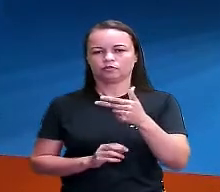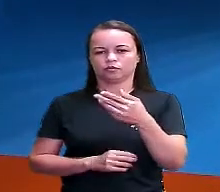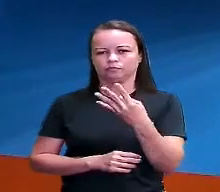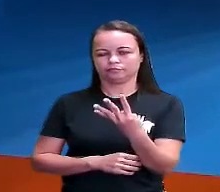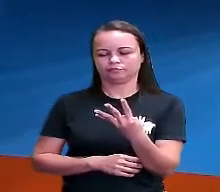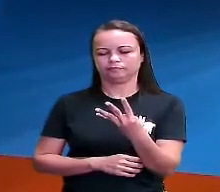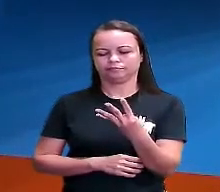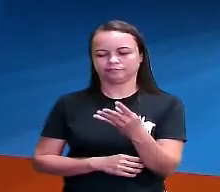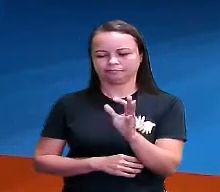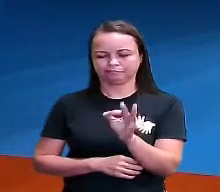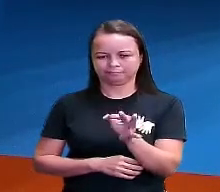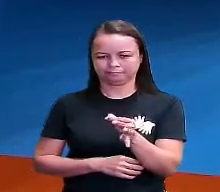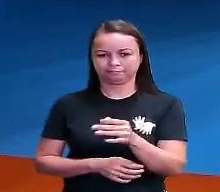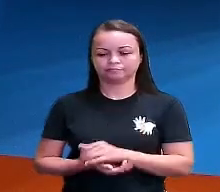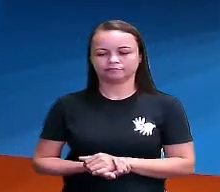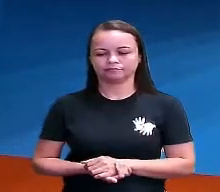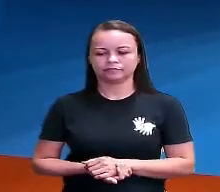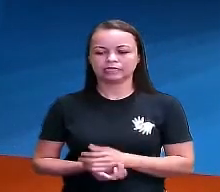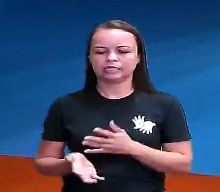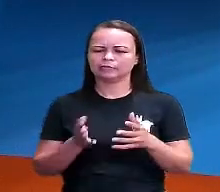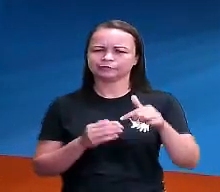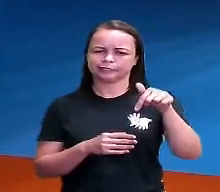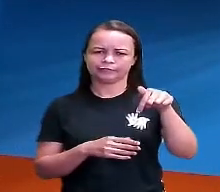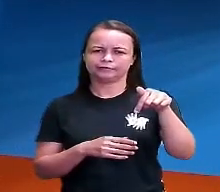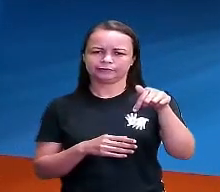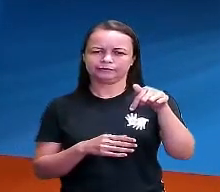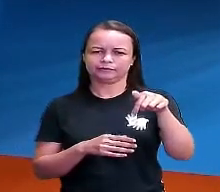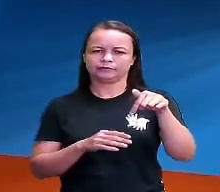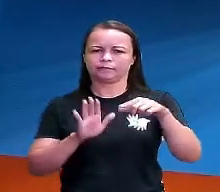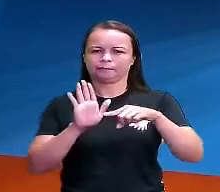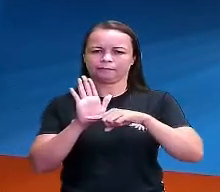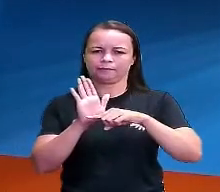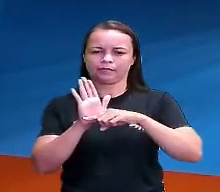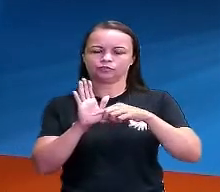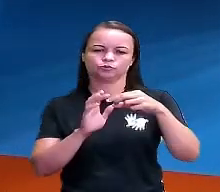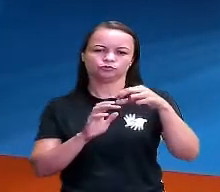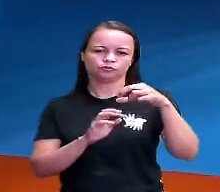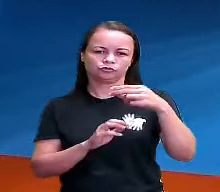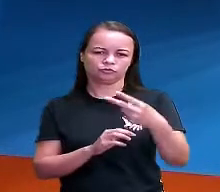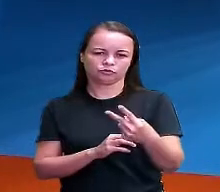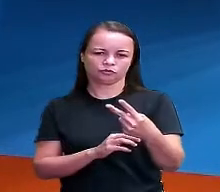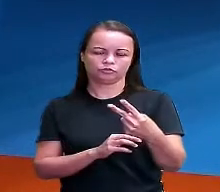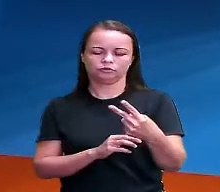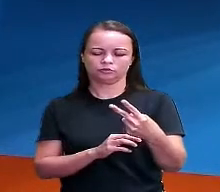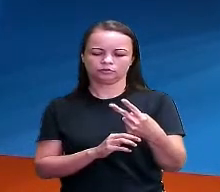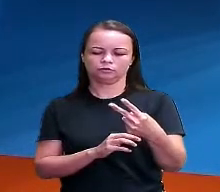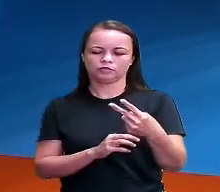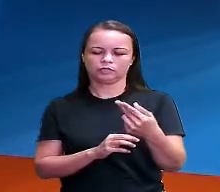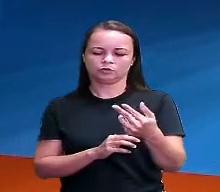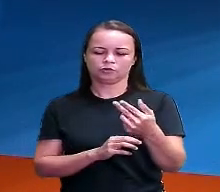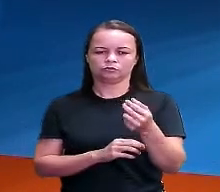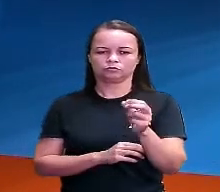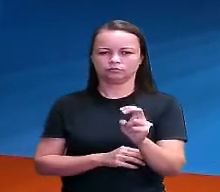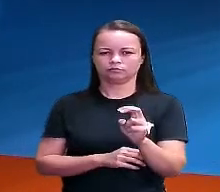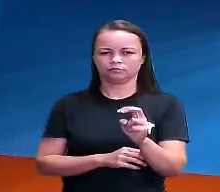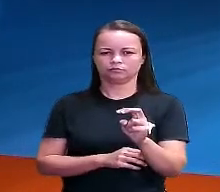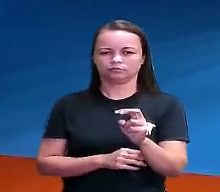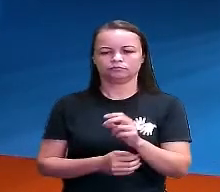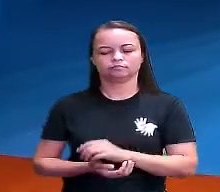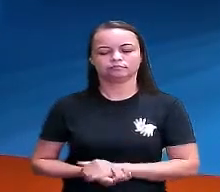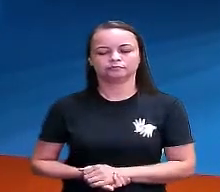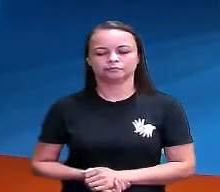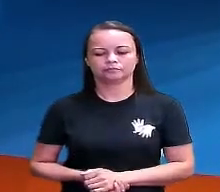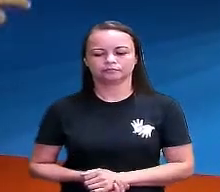4, tá certo? E aqui eu sigo normal, 7 menos 2. 7 menos 2, 5,